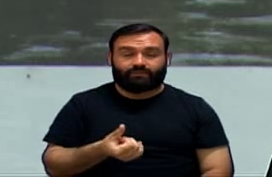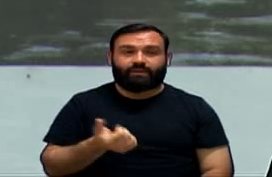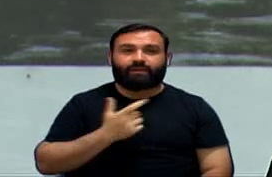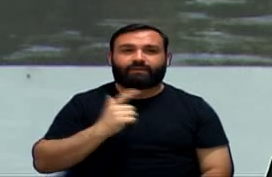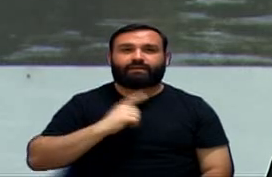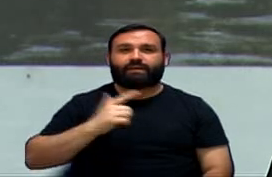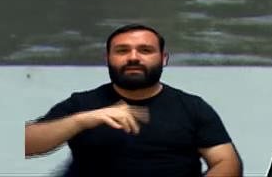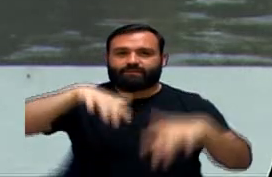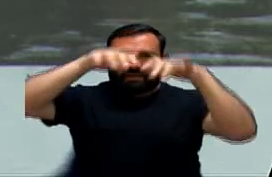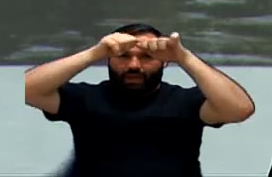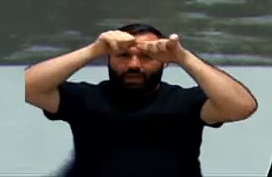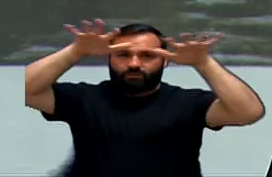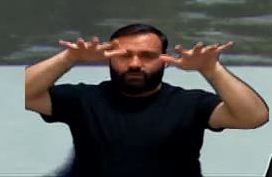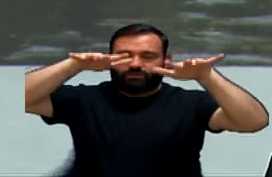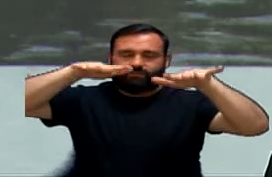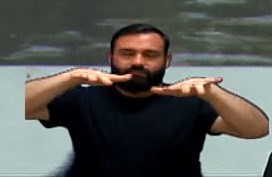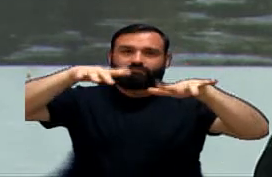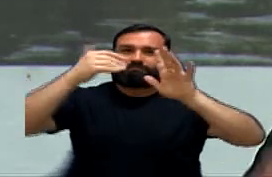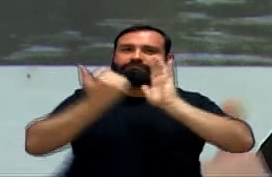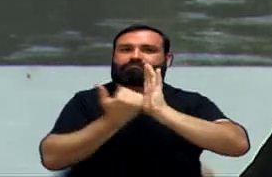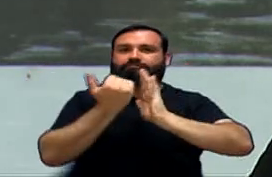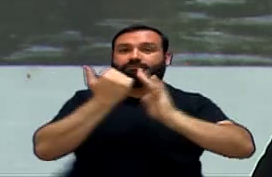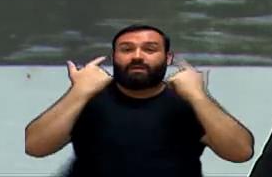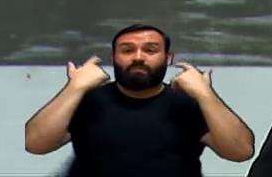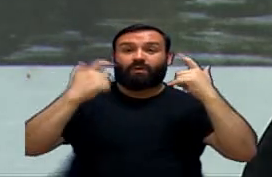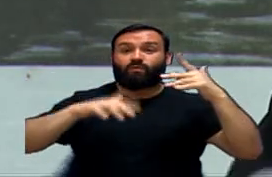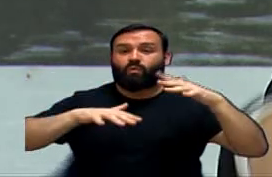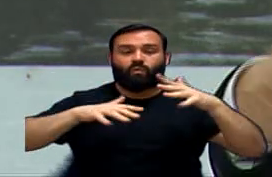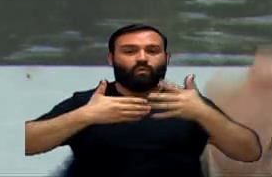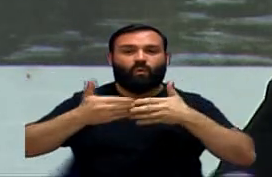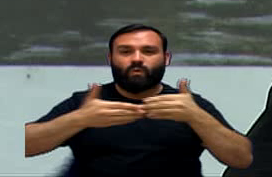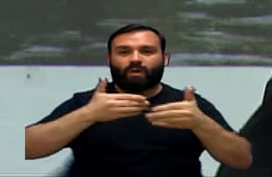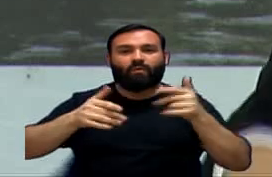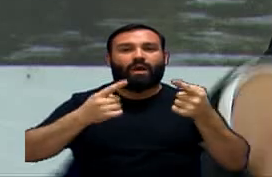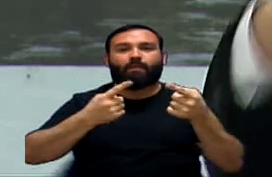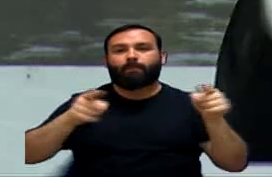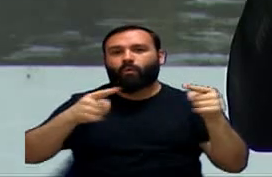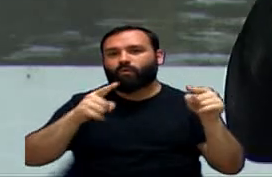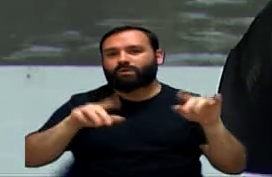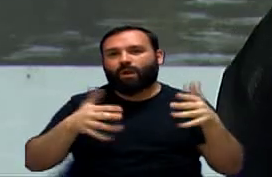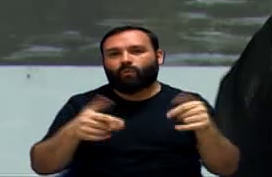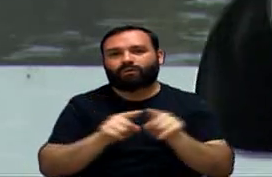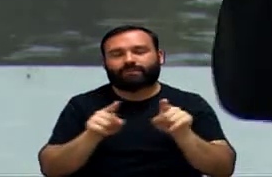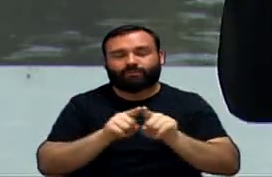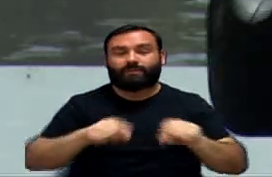grau mais elevado de autismo e qualquer barulho seja ele de músicao